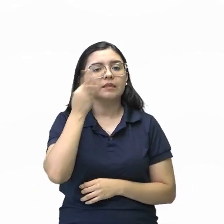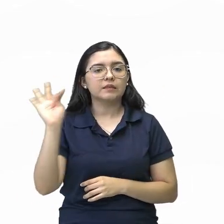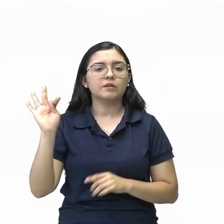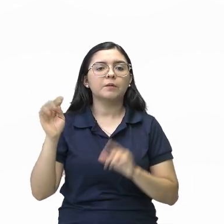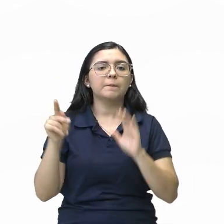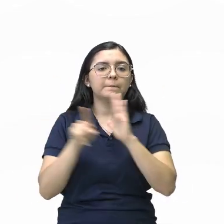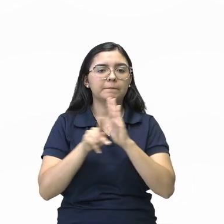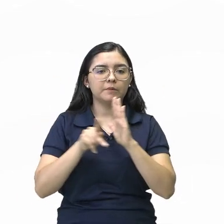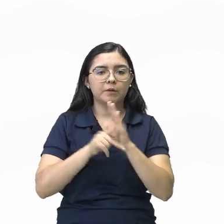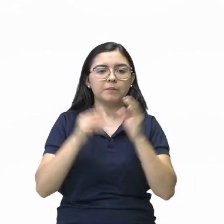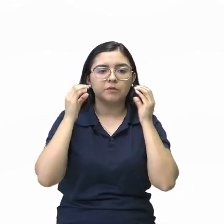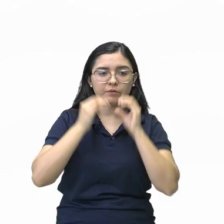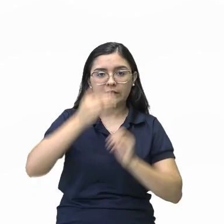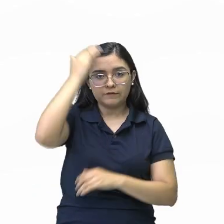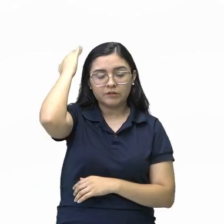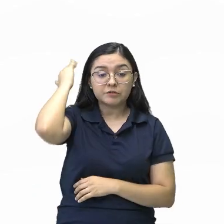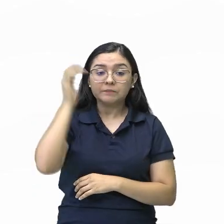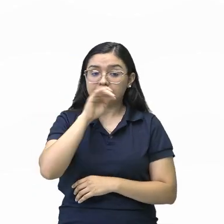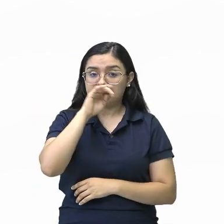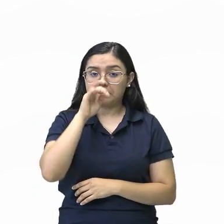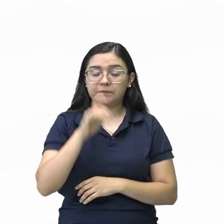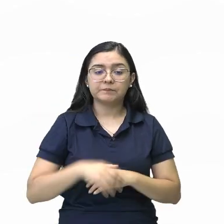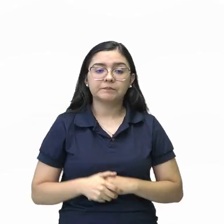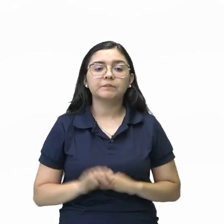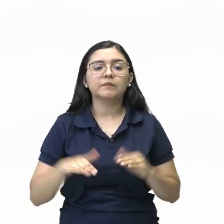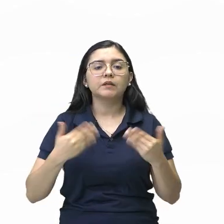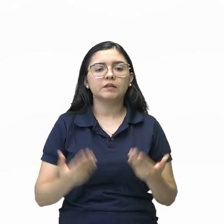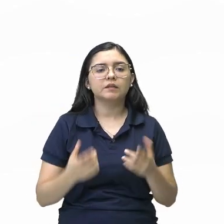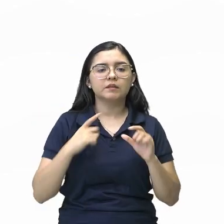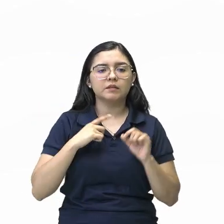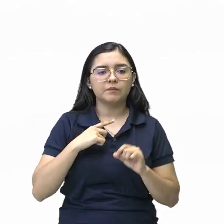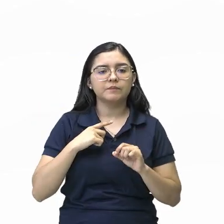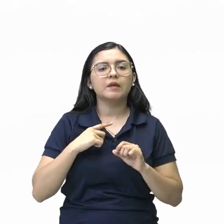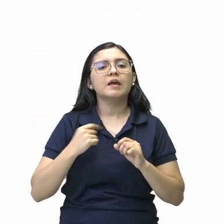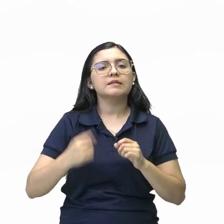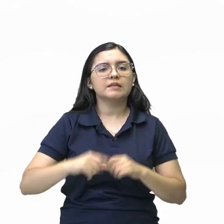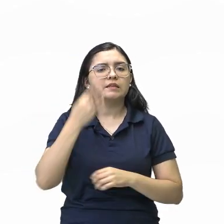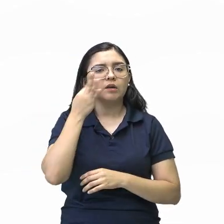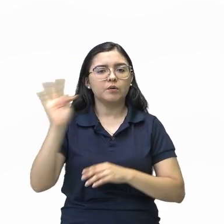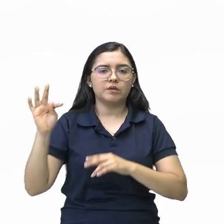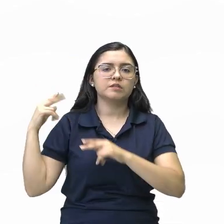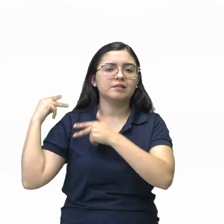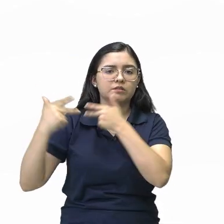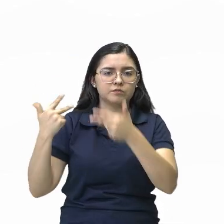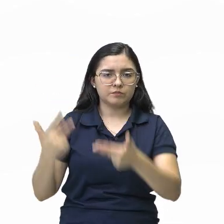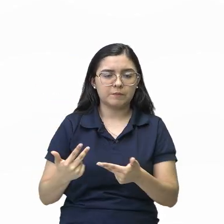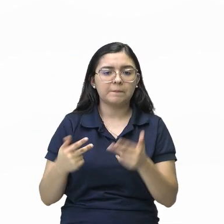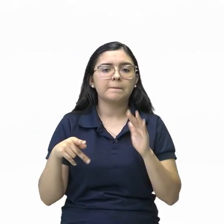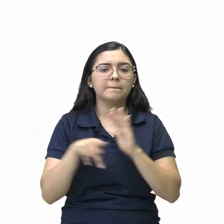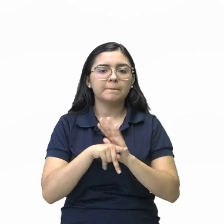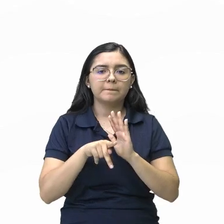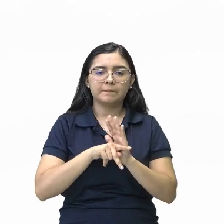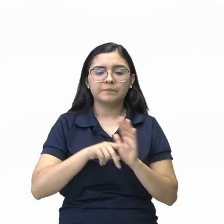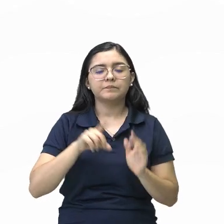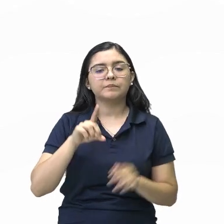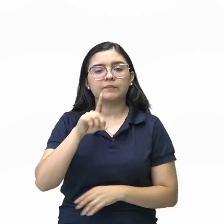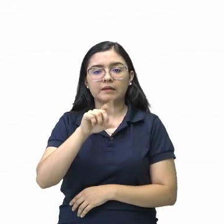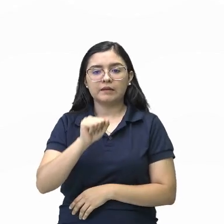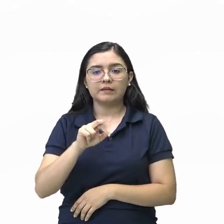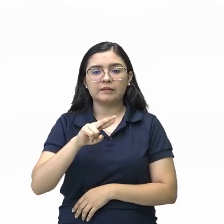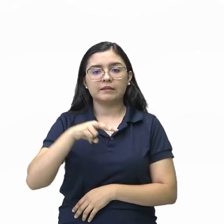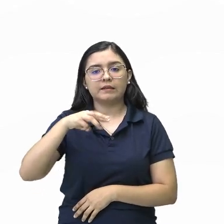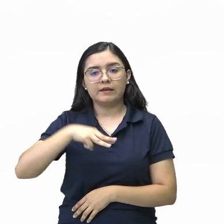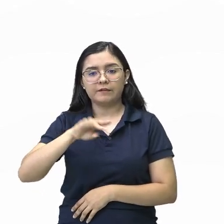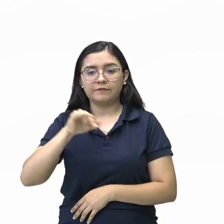do darwinismo. Então, a teoria da seleção natural de Darwin, ou darwinismo, né, é